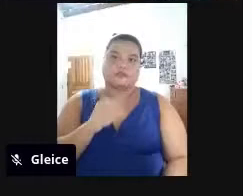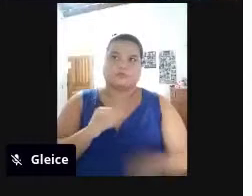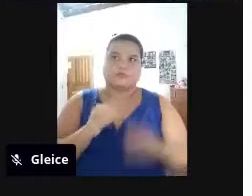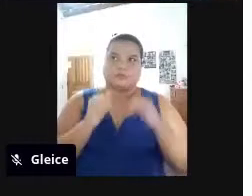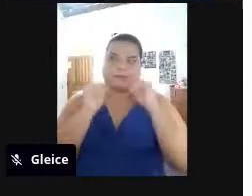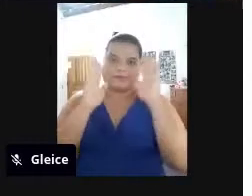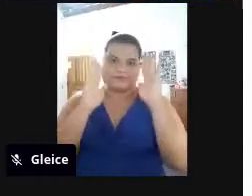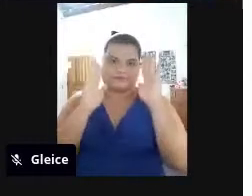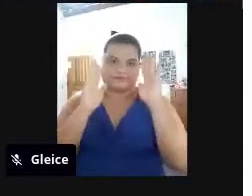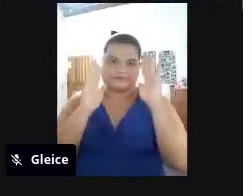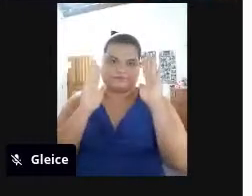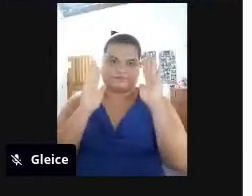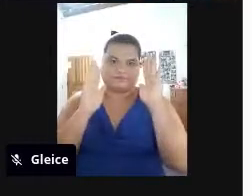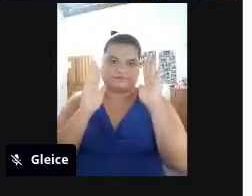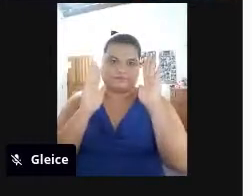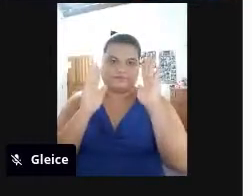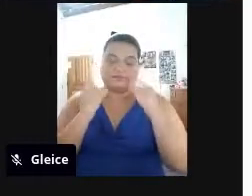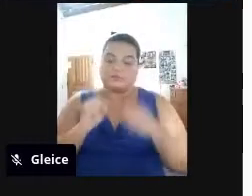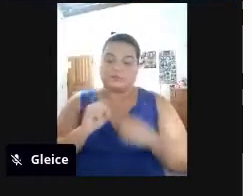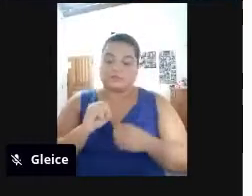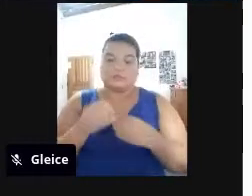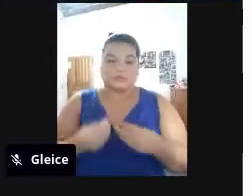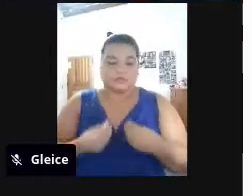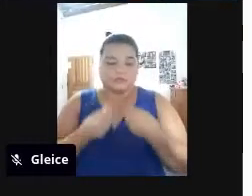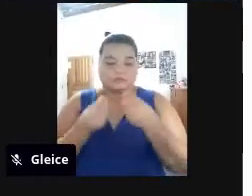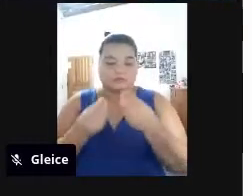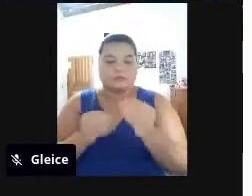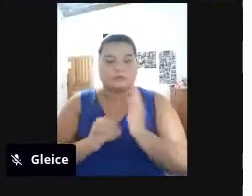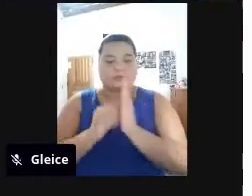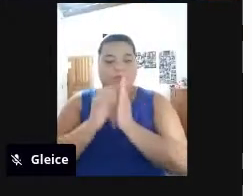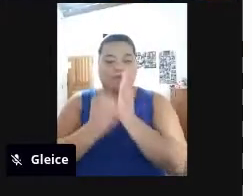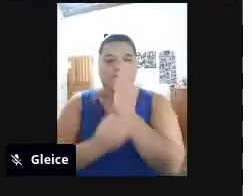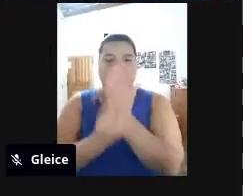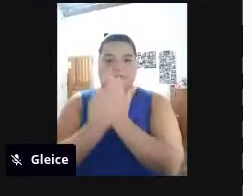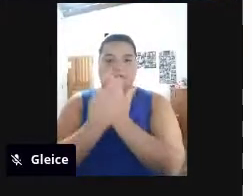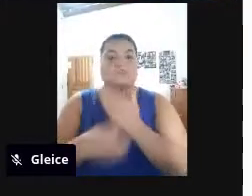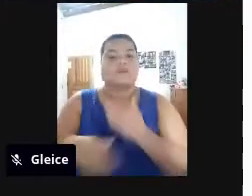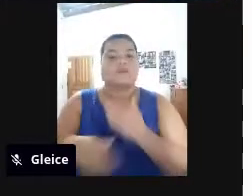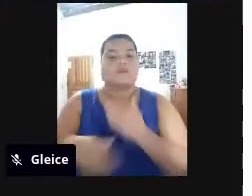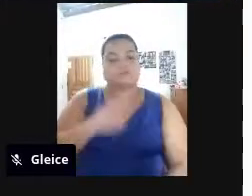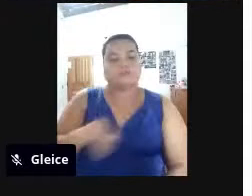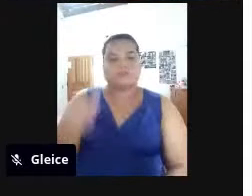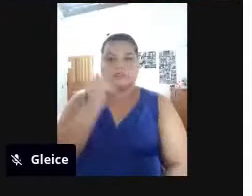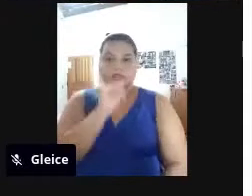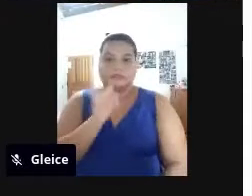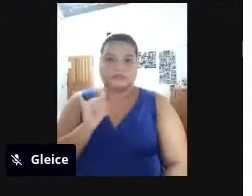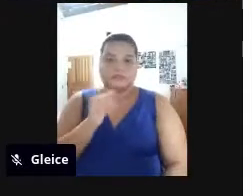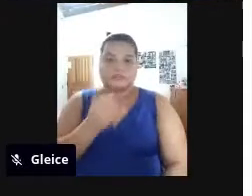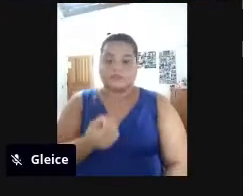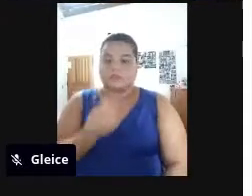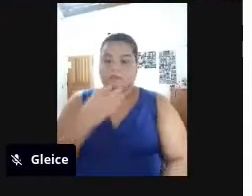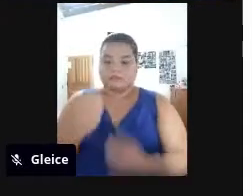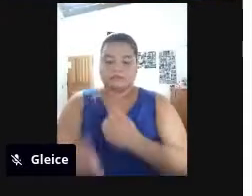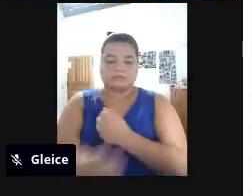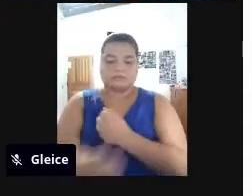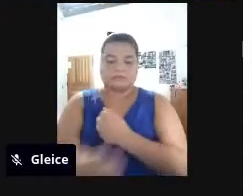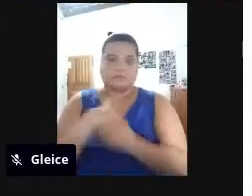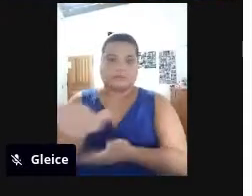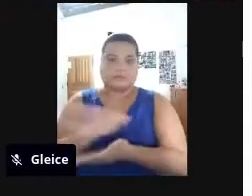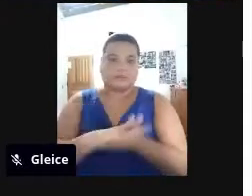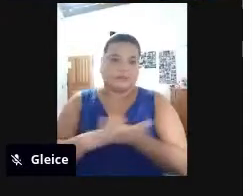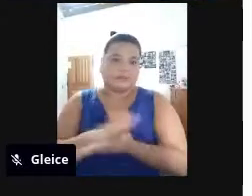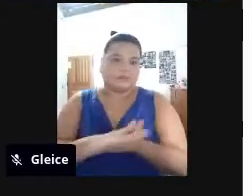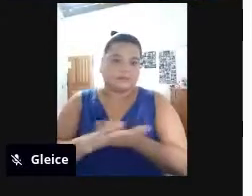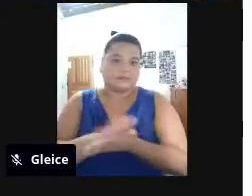fornecendo proteína a mais, que vai ser utilizada como energia, que não vai causar nenhum benefício para o indivíduo. Pelo contrário, vai causar